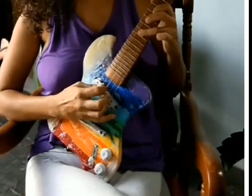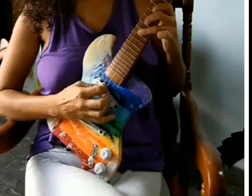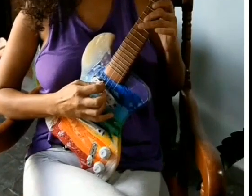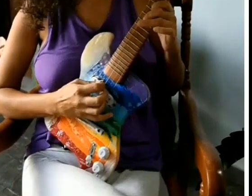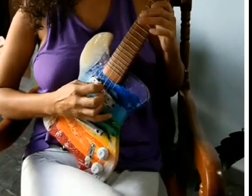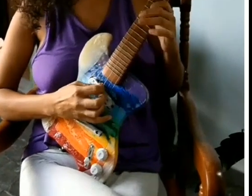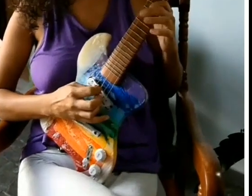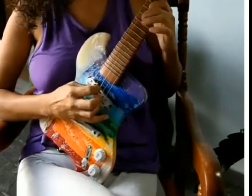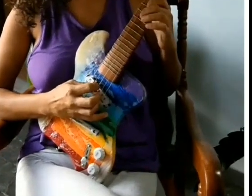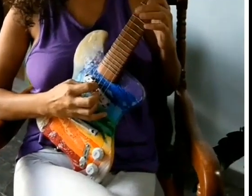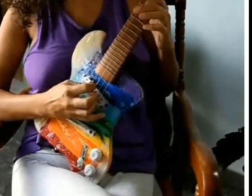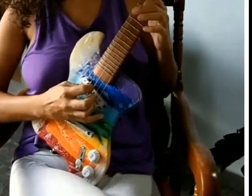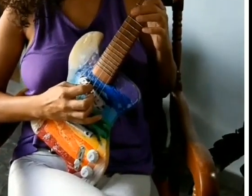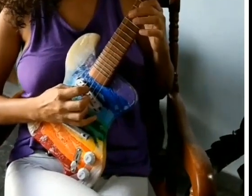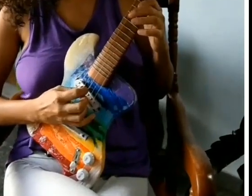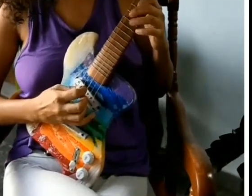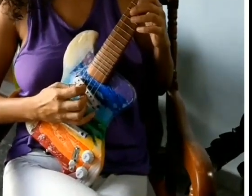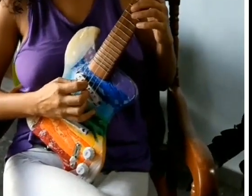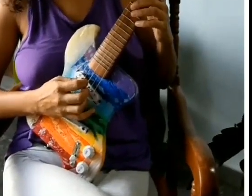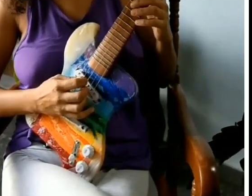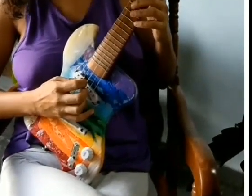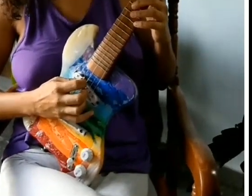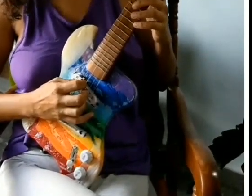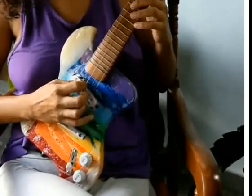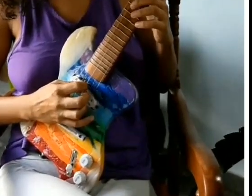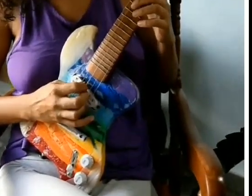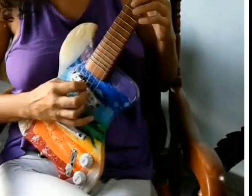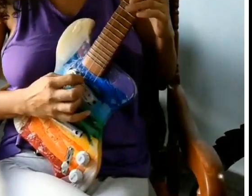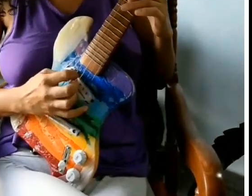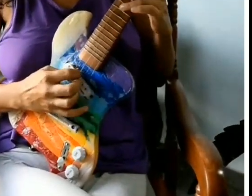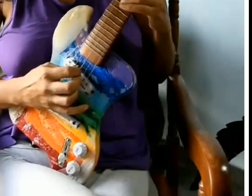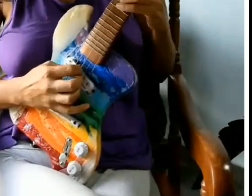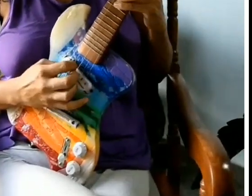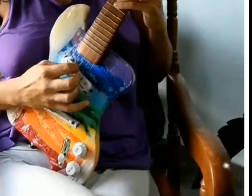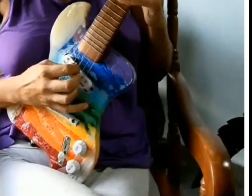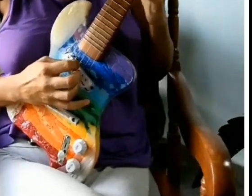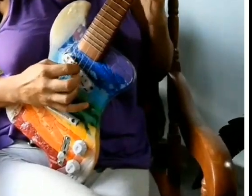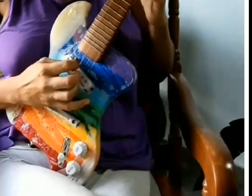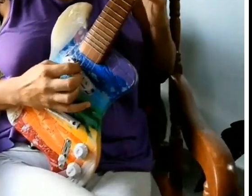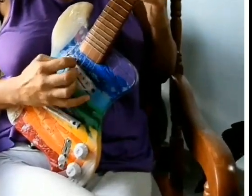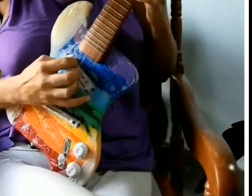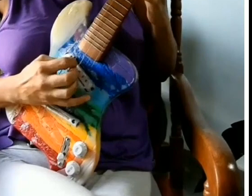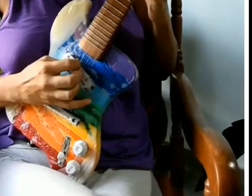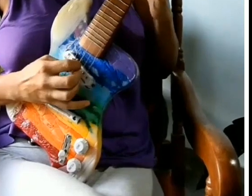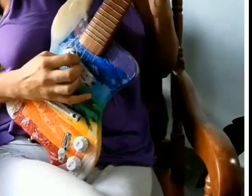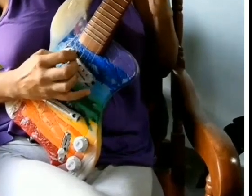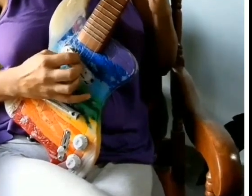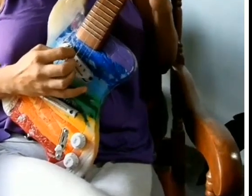Thank you.